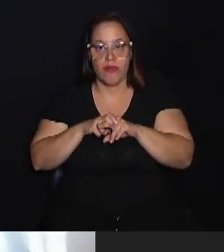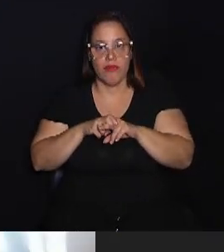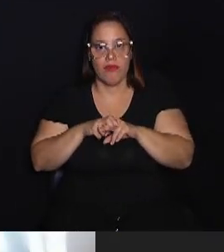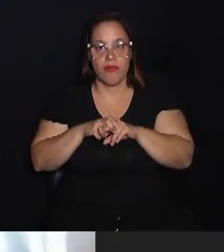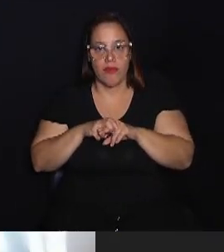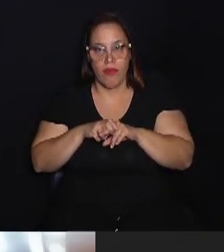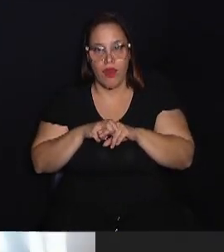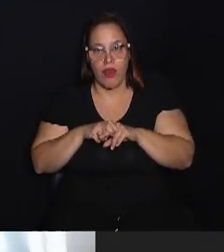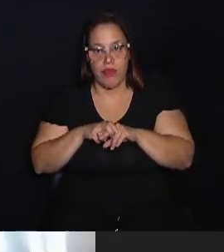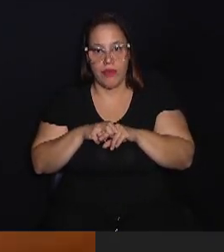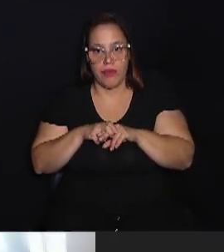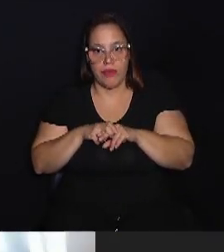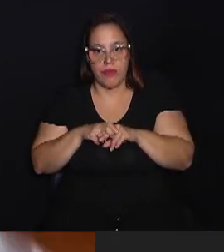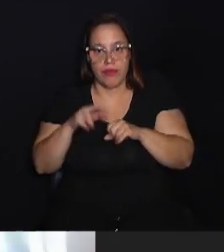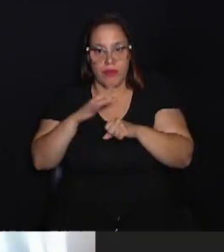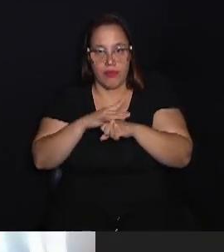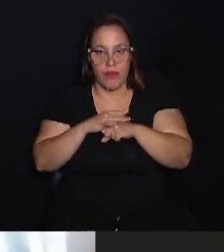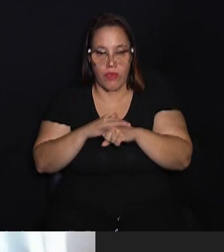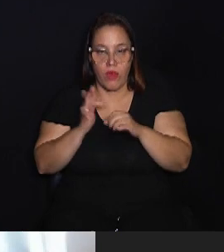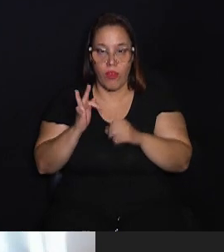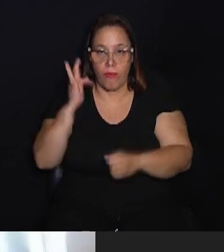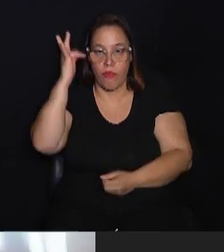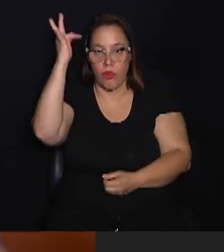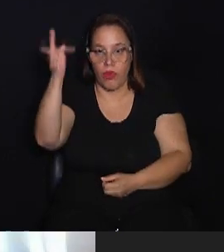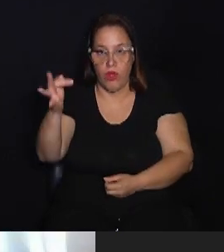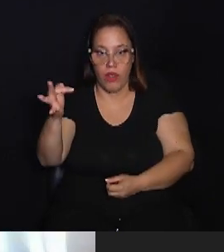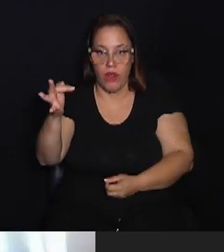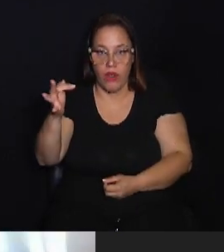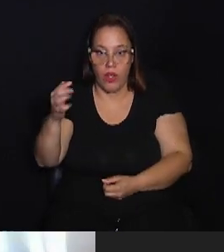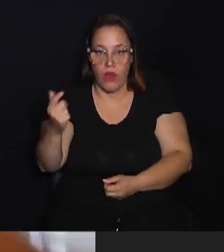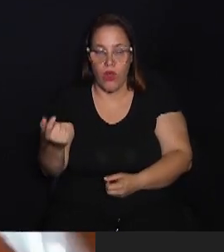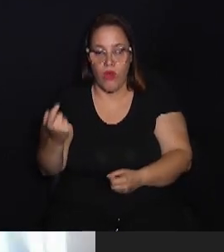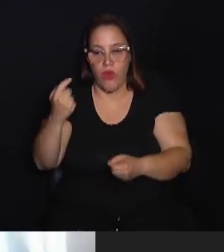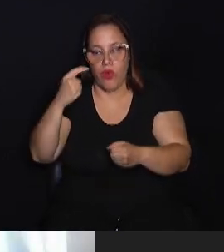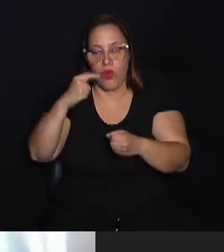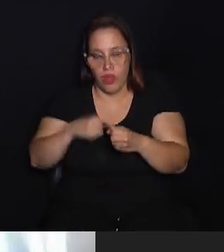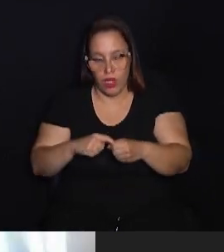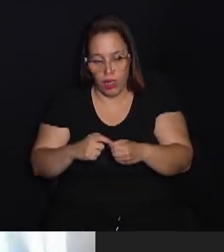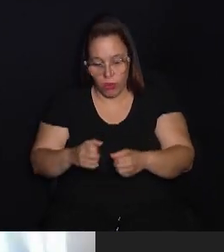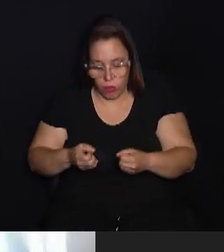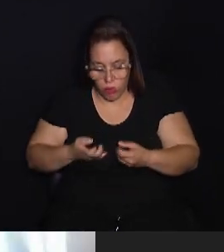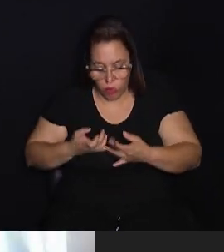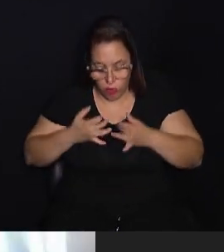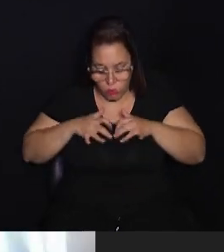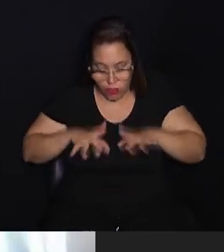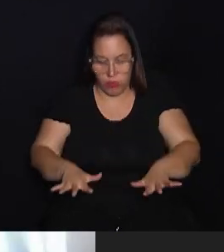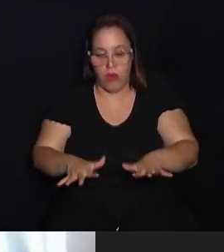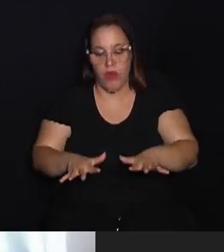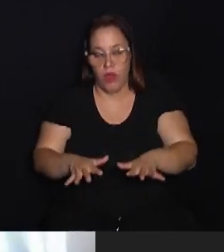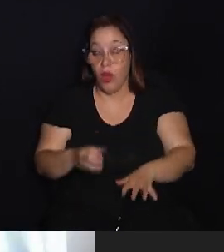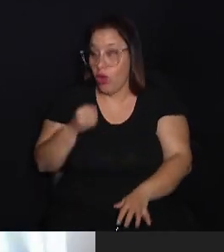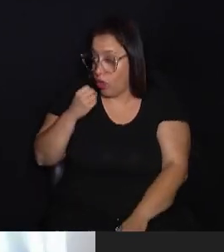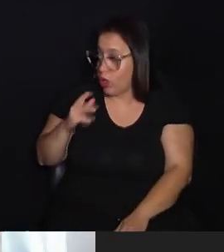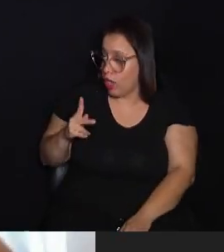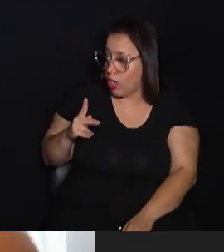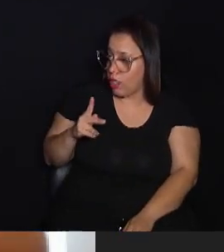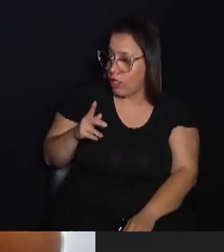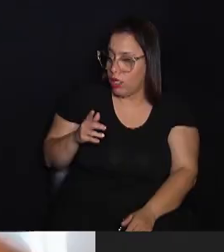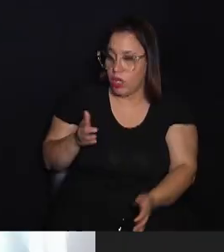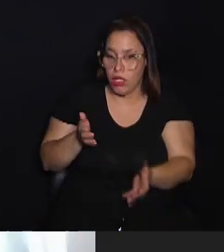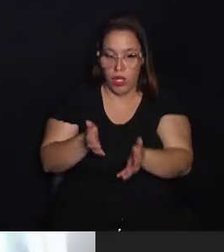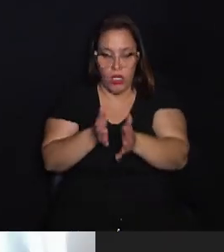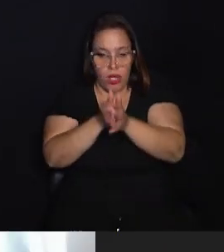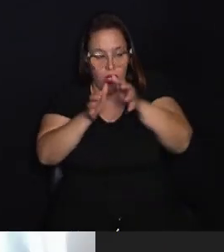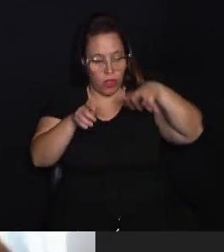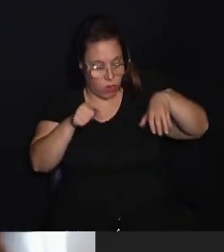chance de a doença no futuro recidivar e metastatizar. Muito bem. E aí, no